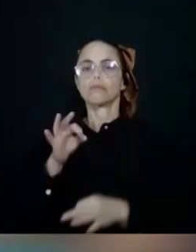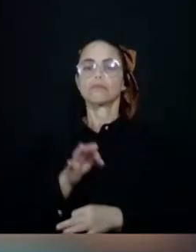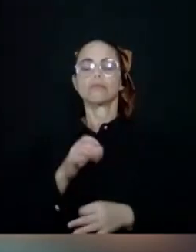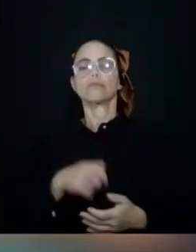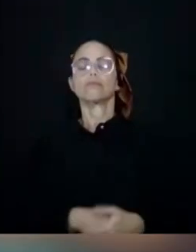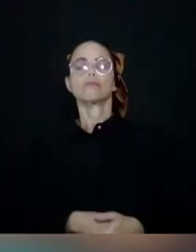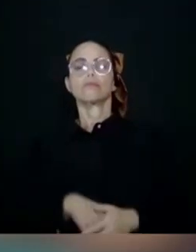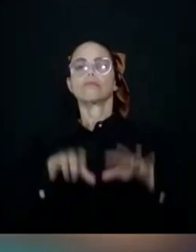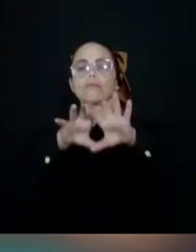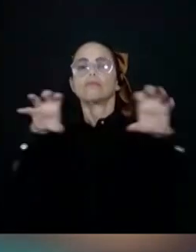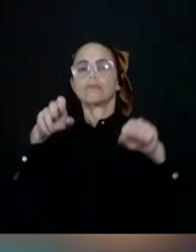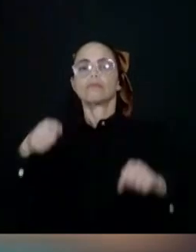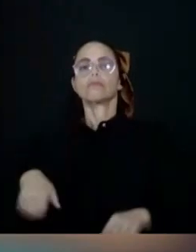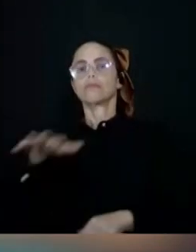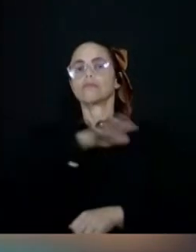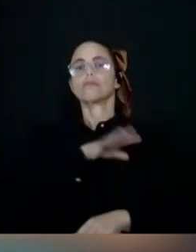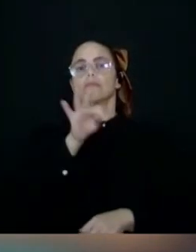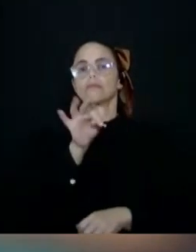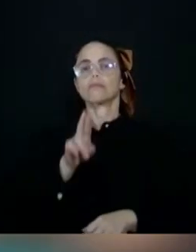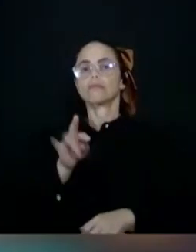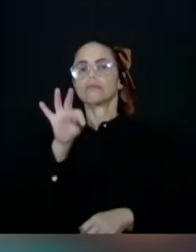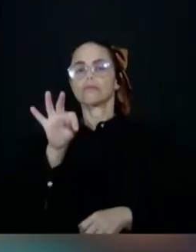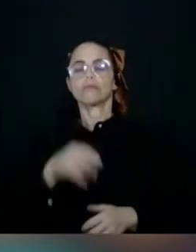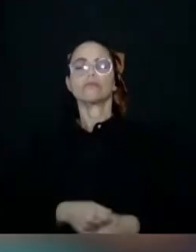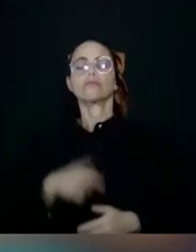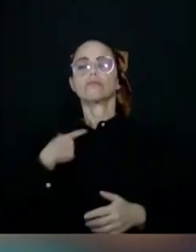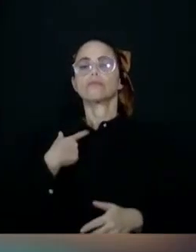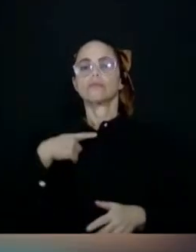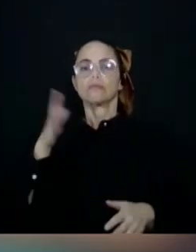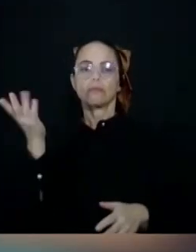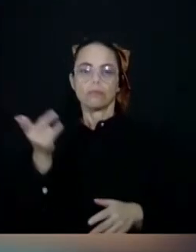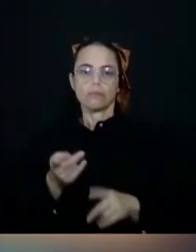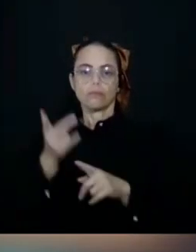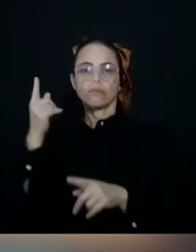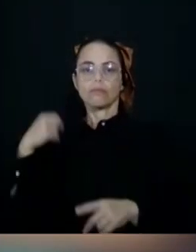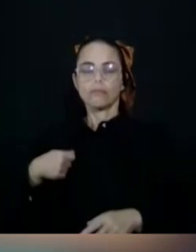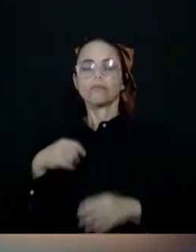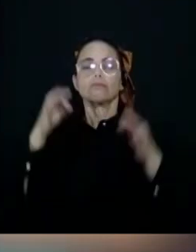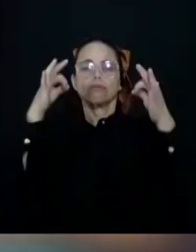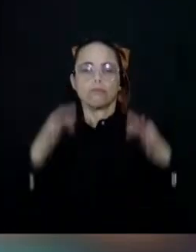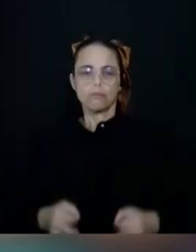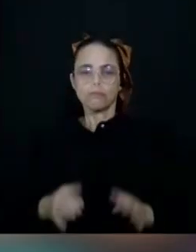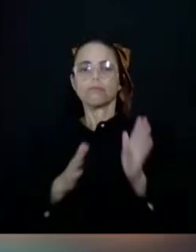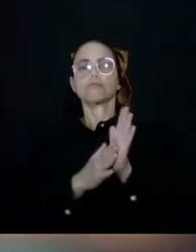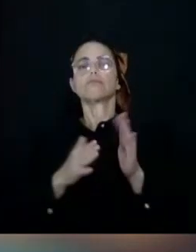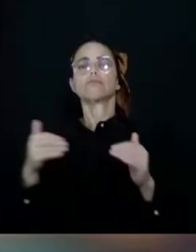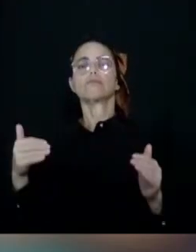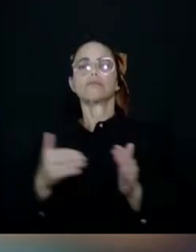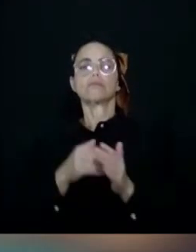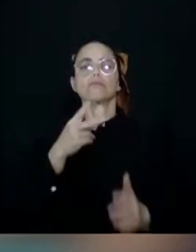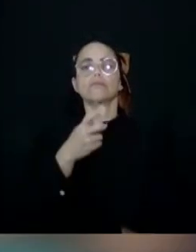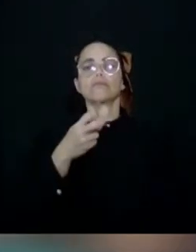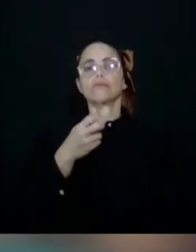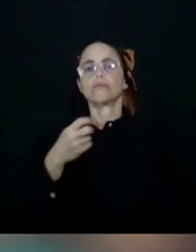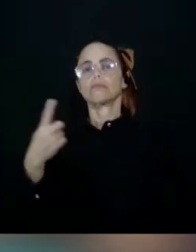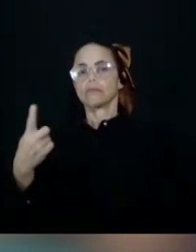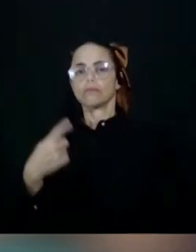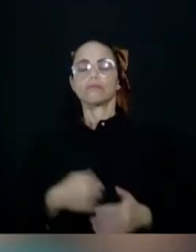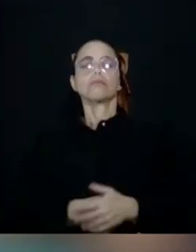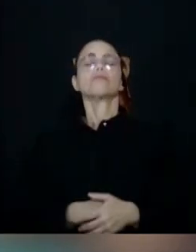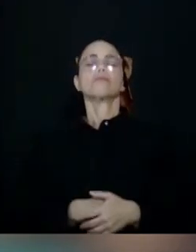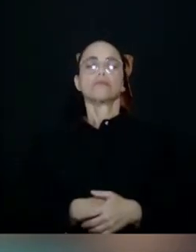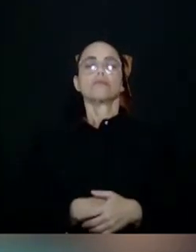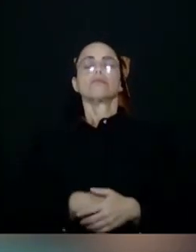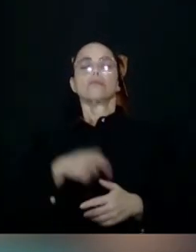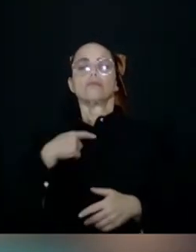Tribunal Regional do Trabalho, função que exerceu com distinção até 2001. Ali,